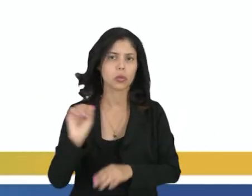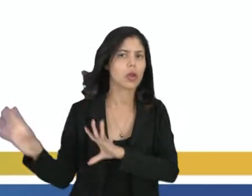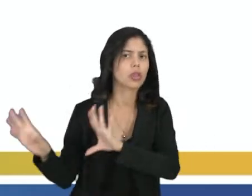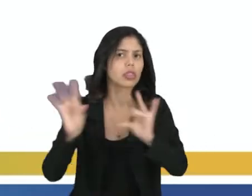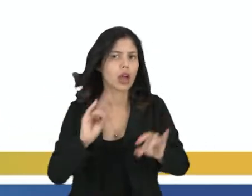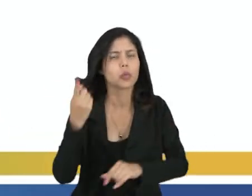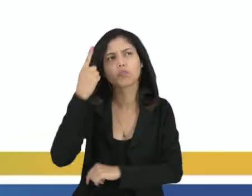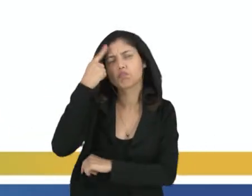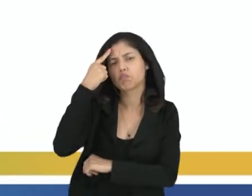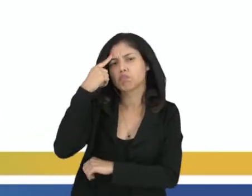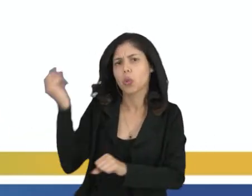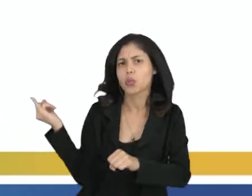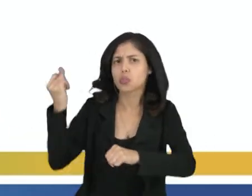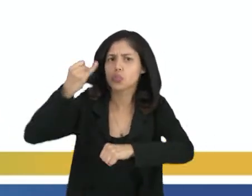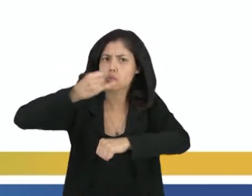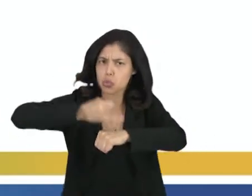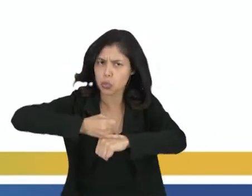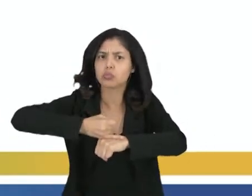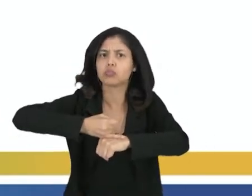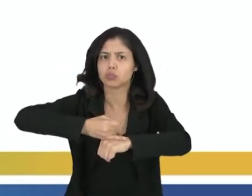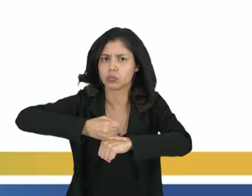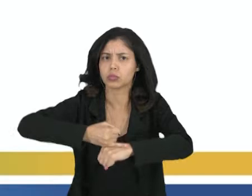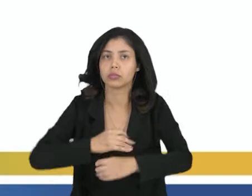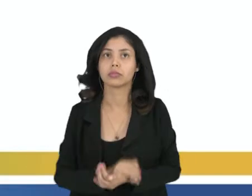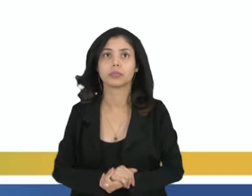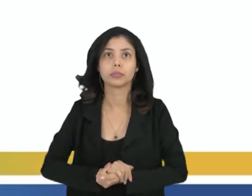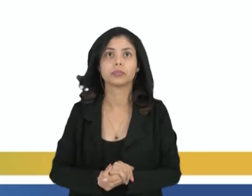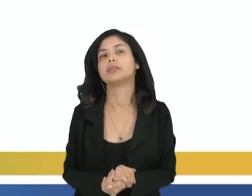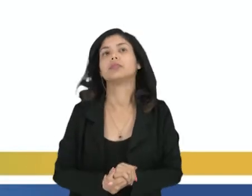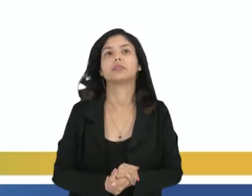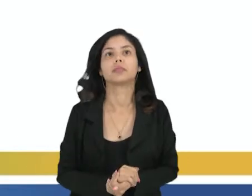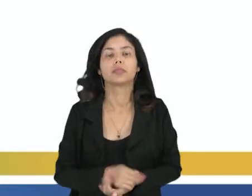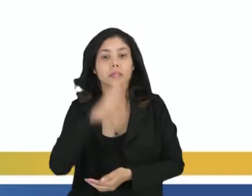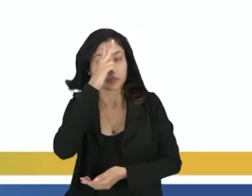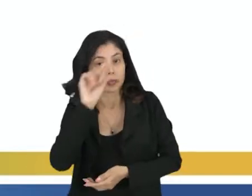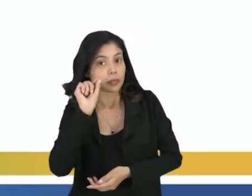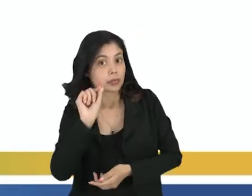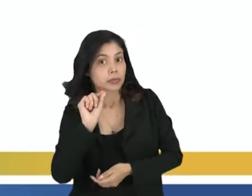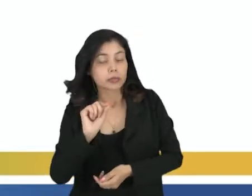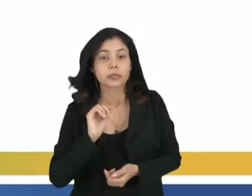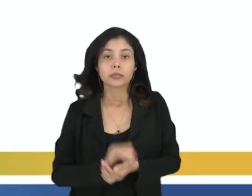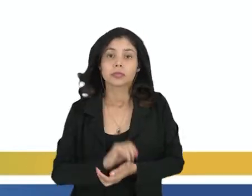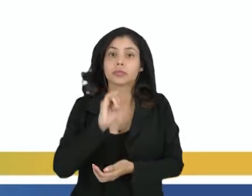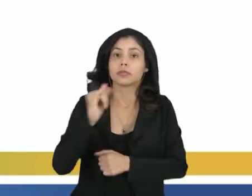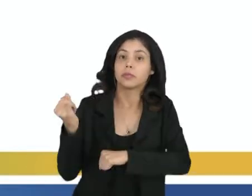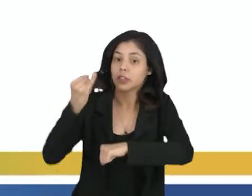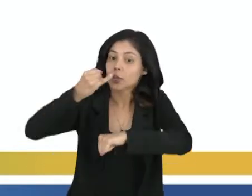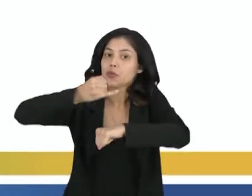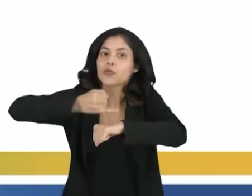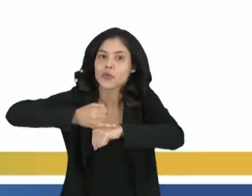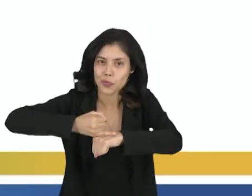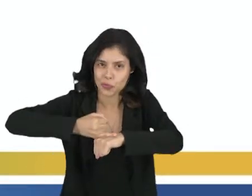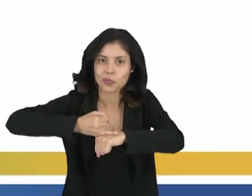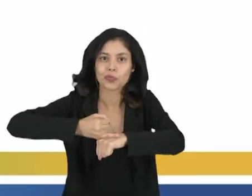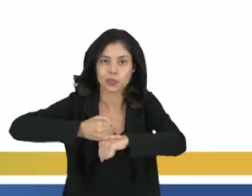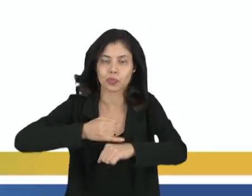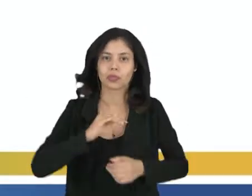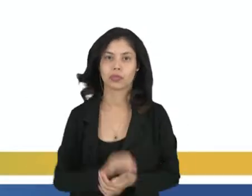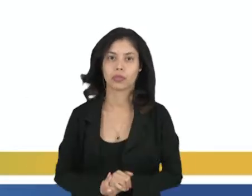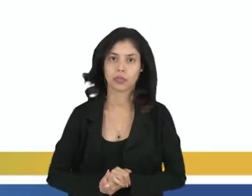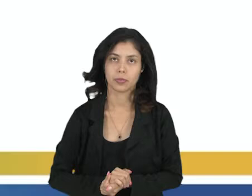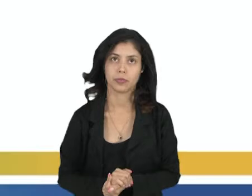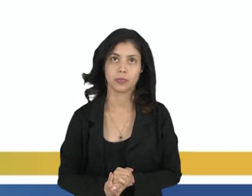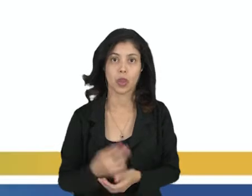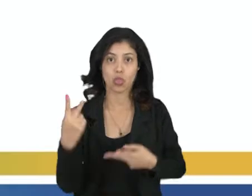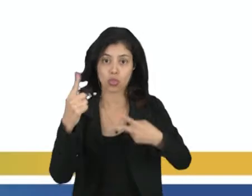traz à nossa memória quando a gente fala essa palavra iônico? Nos lembra o quê? Íons. Isso mesmo.